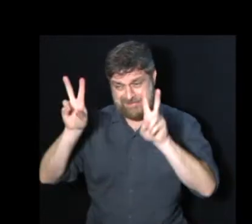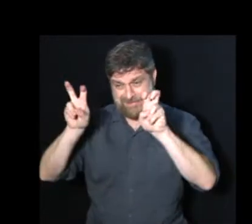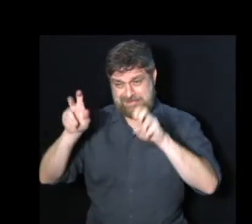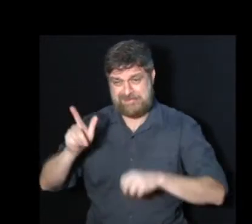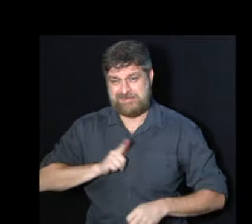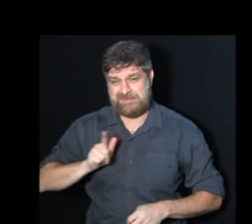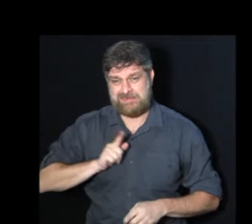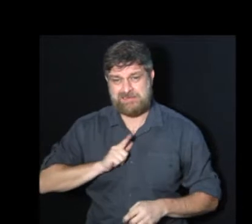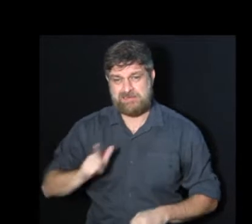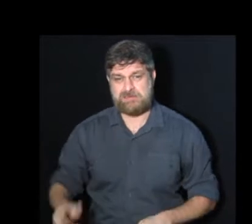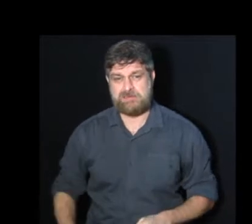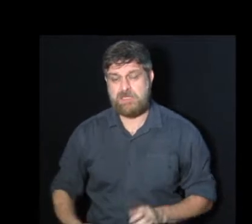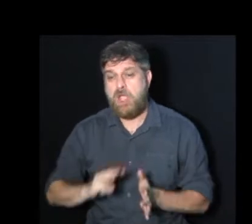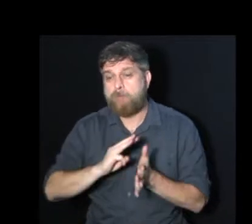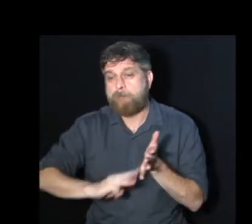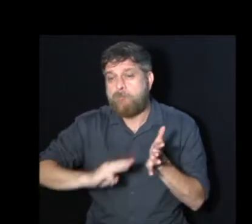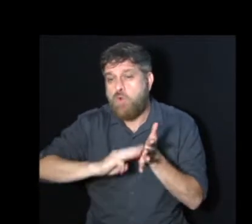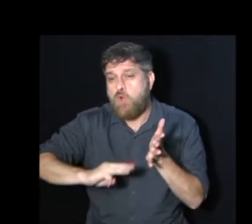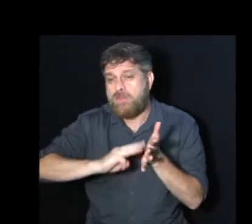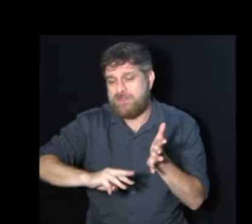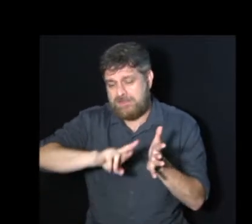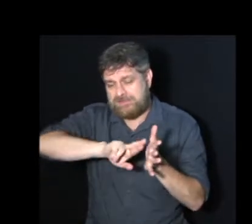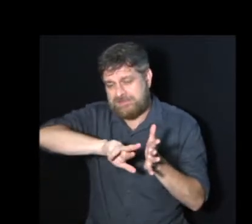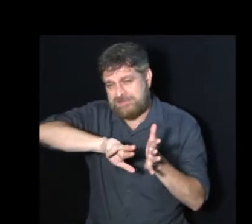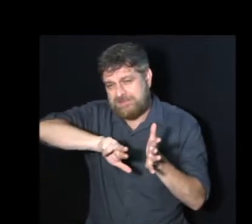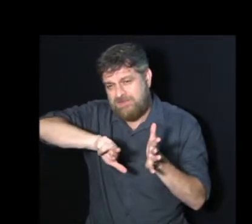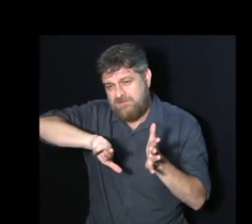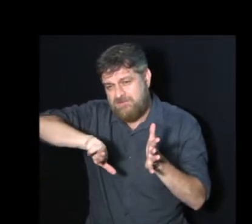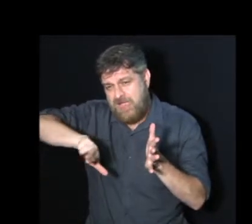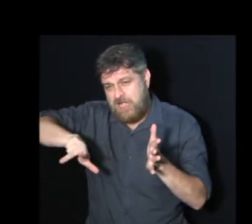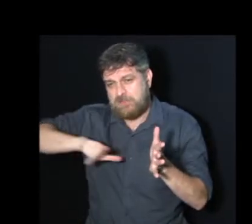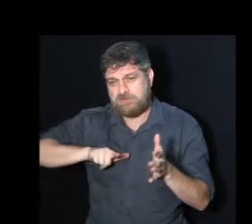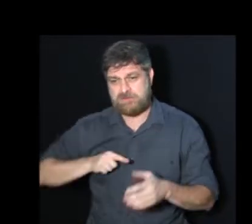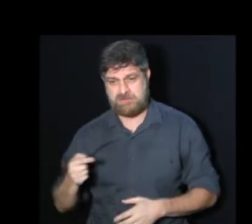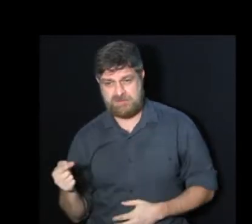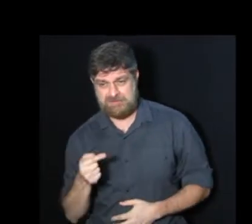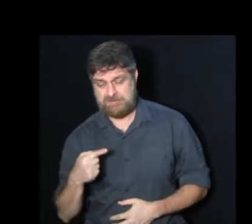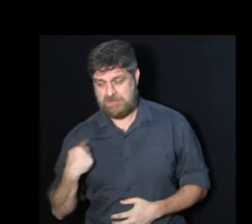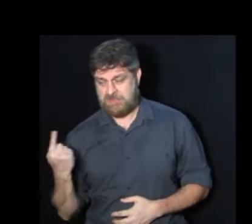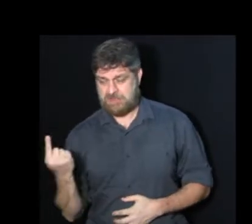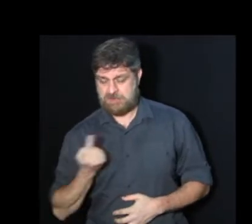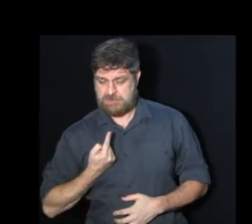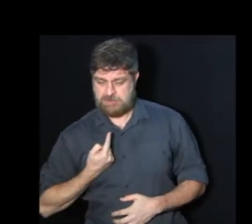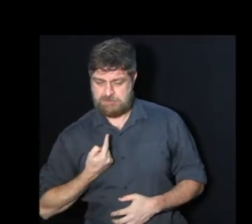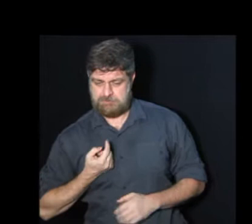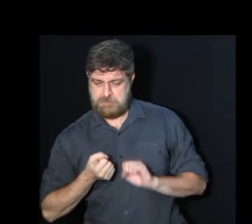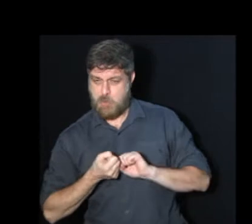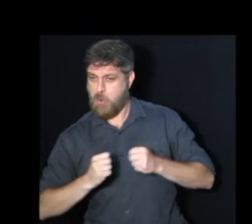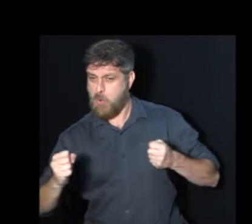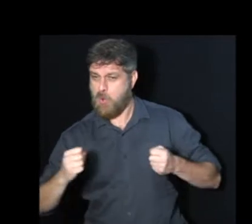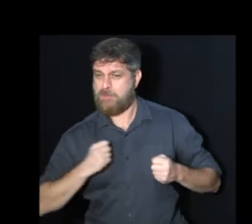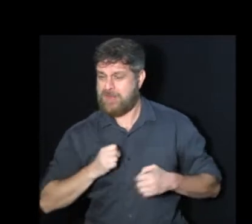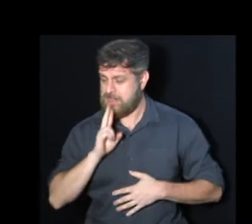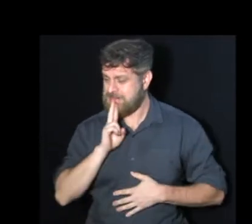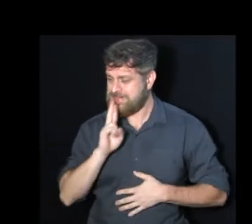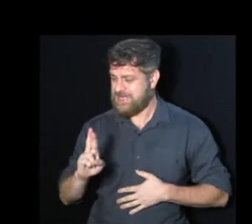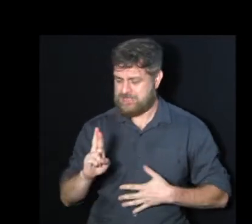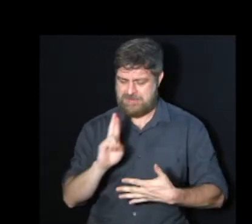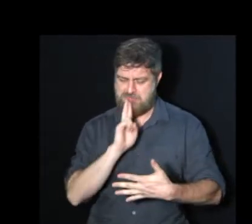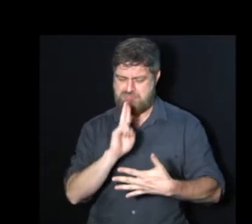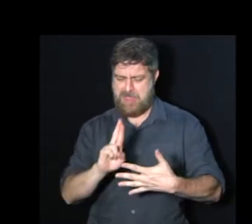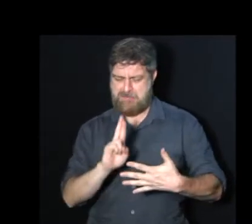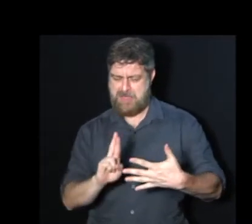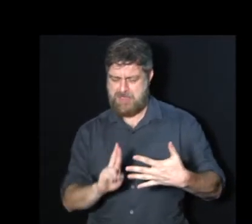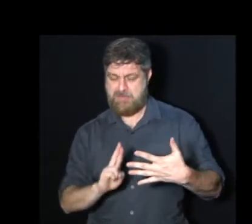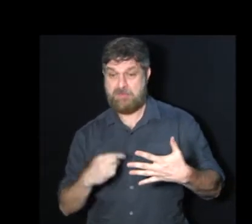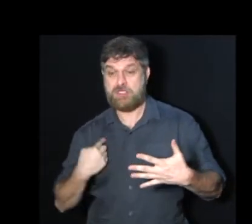existem diversos modelos, um modelo muito amplo para responder e para